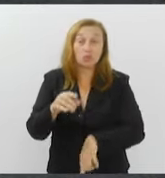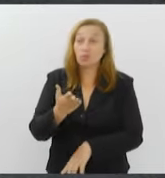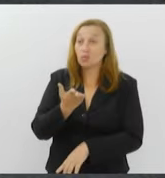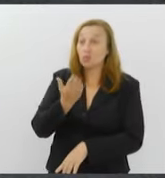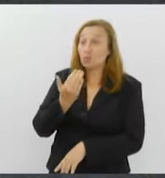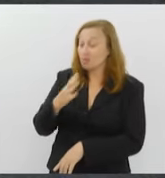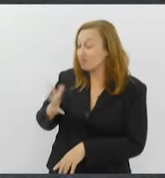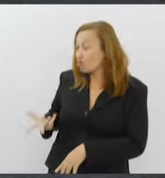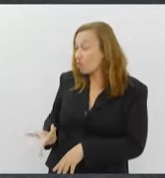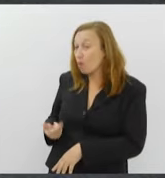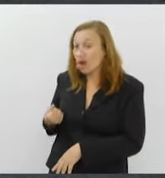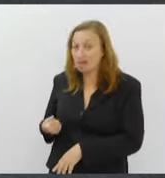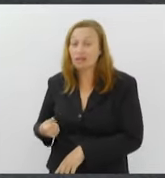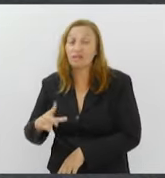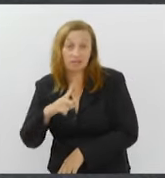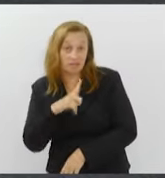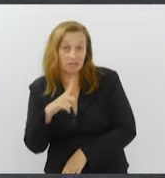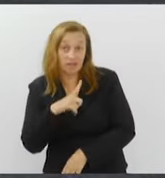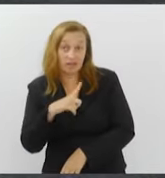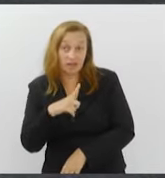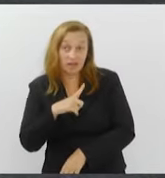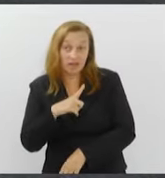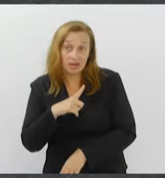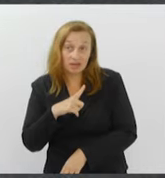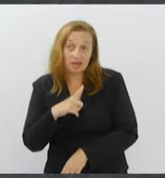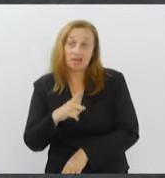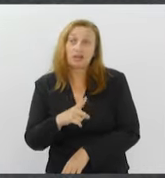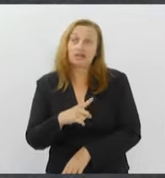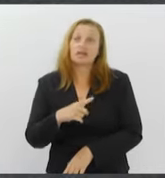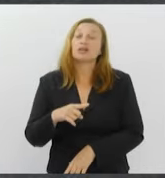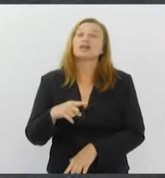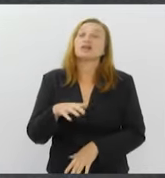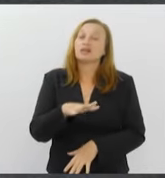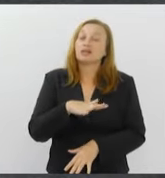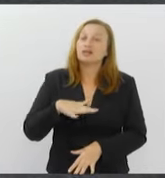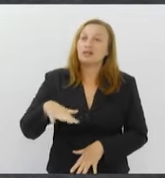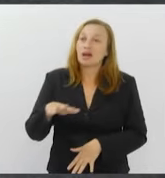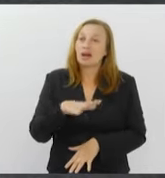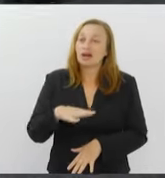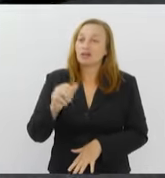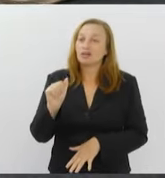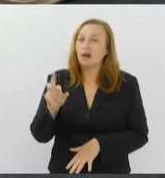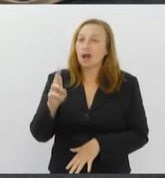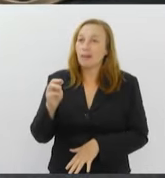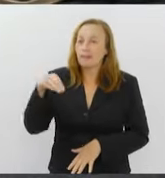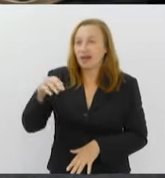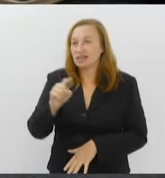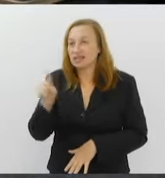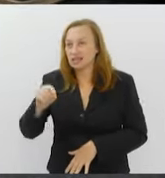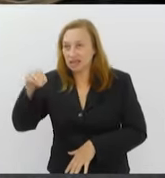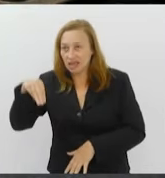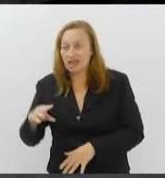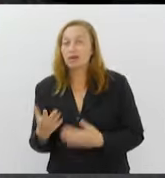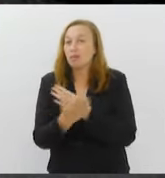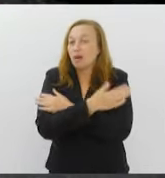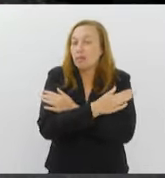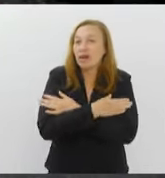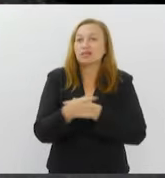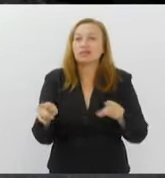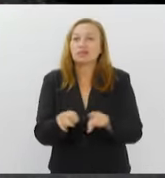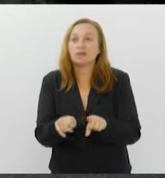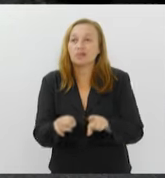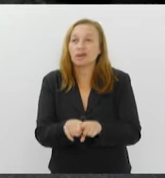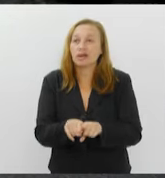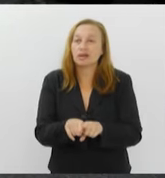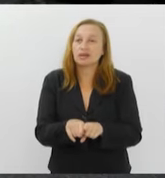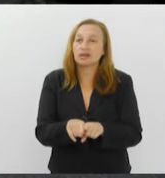de qualidade que tem na nossa rede do Armazém do Campo. E mandar um abraço e uma saudação também,